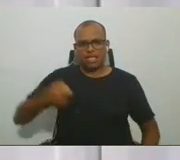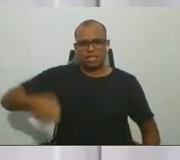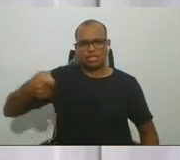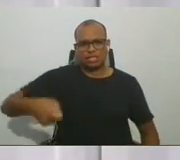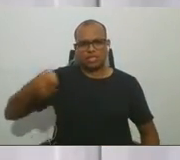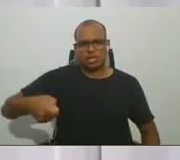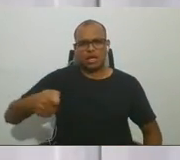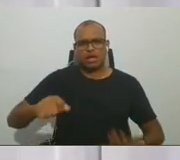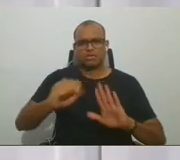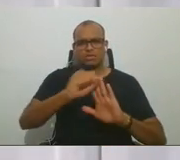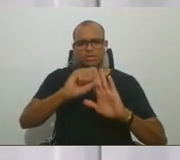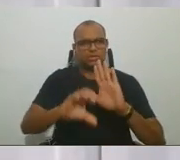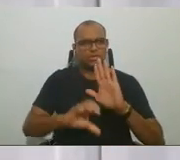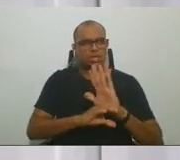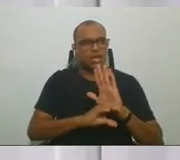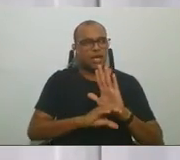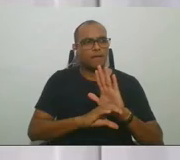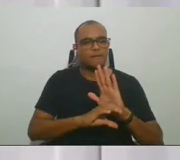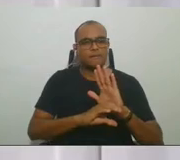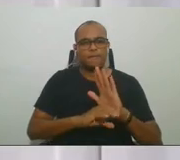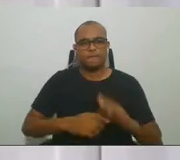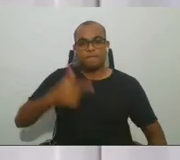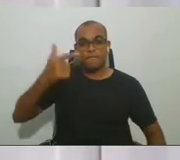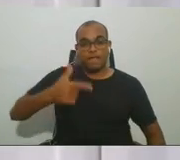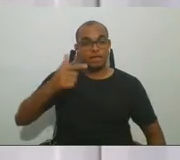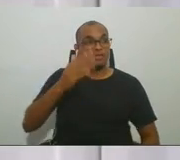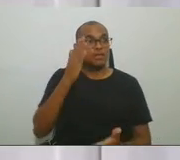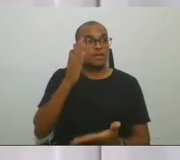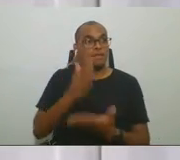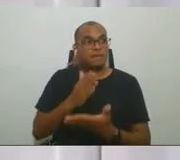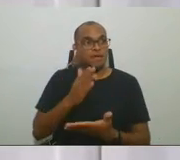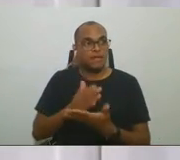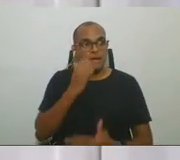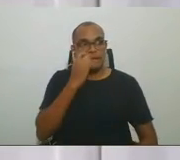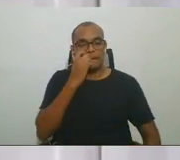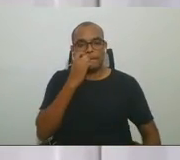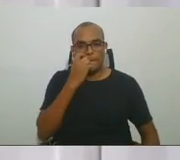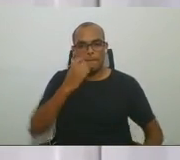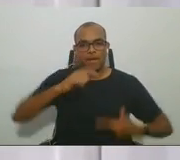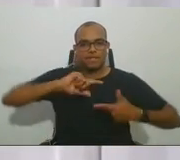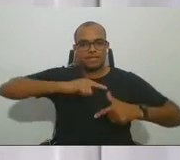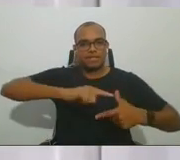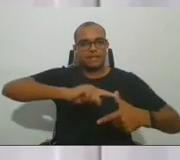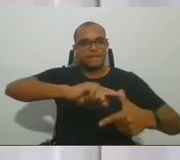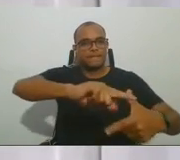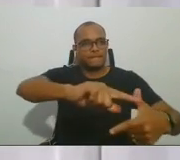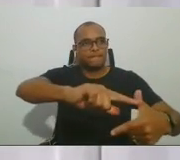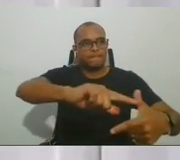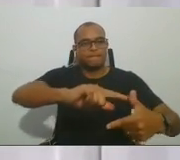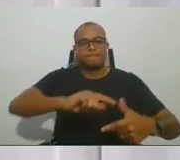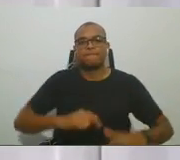séculos, durante a segunda metade do século XIX e algumas décadas de 20.